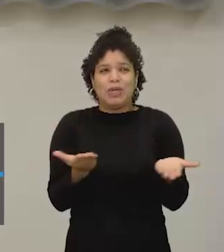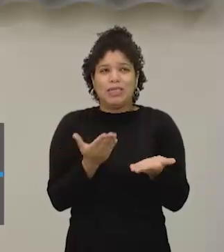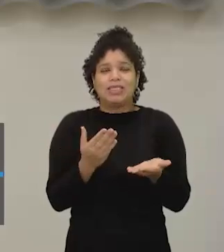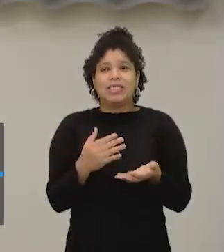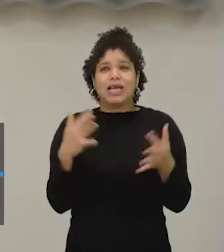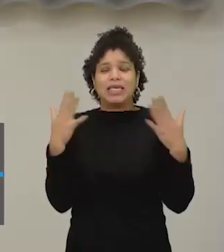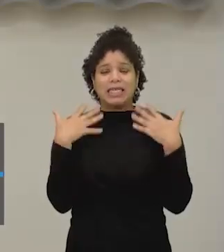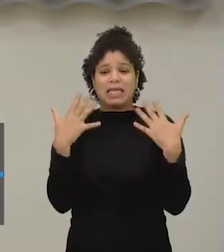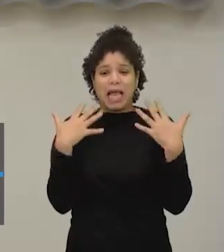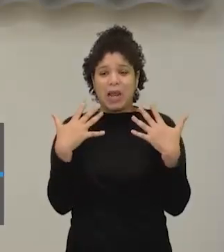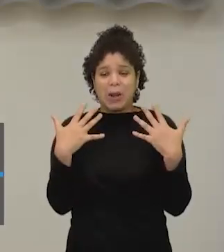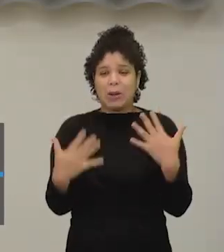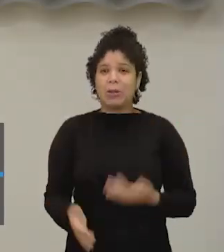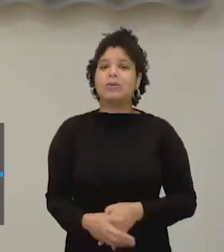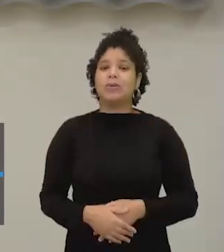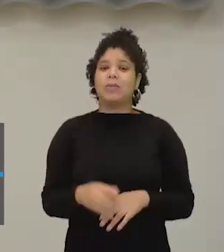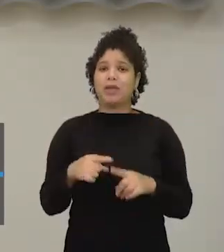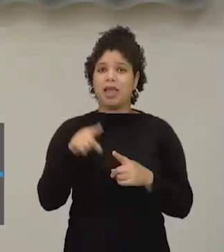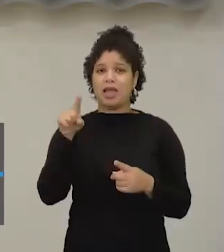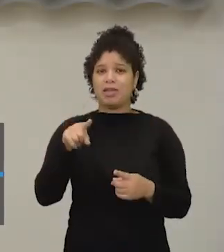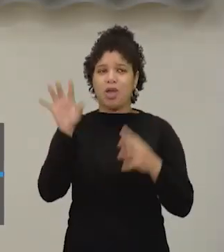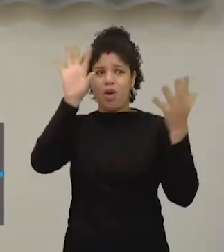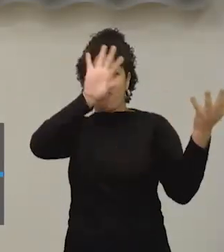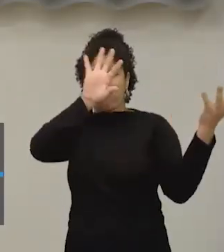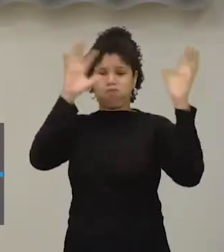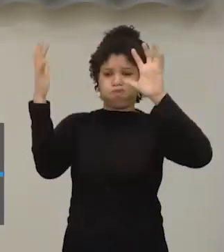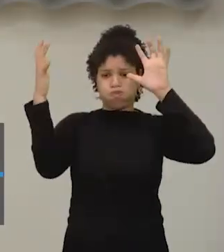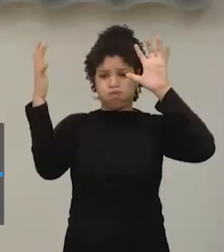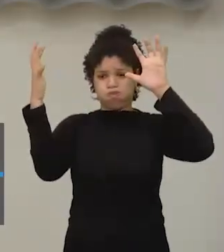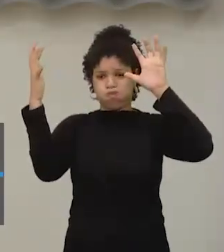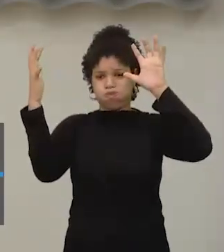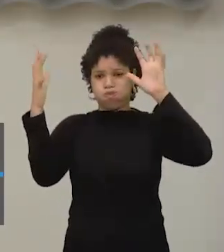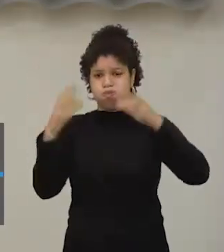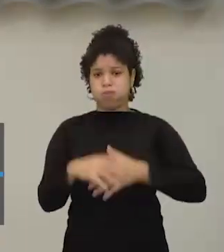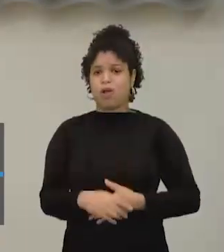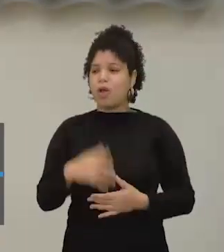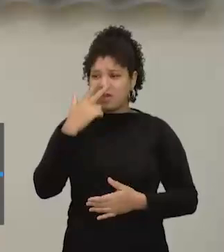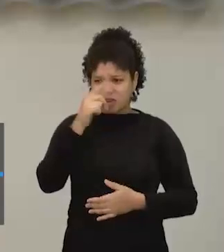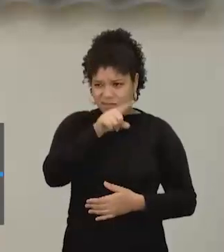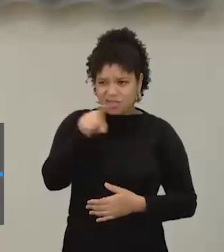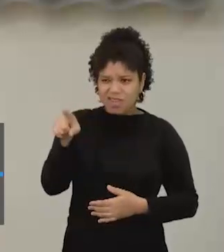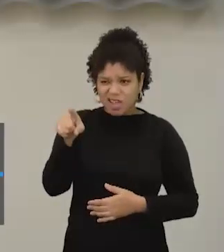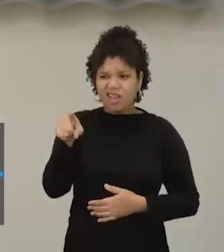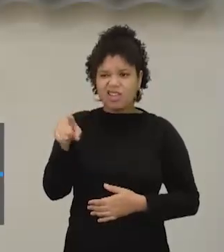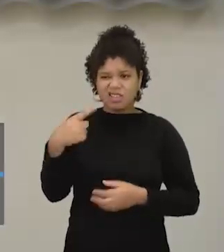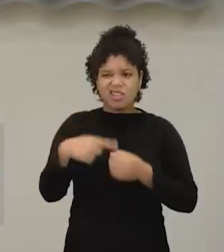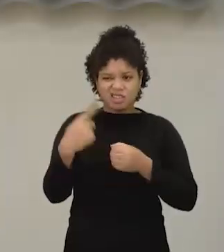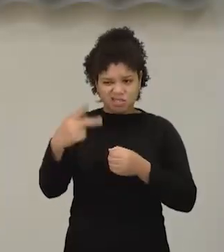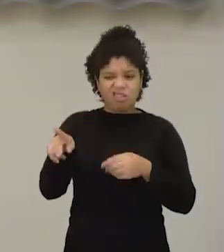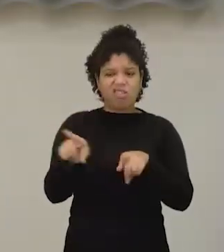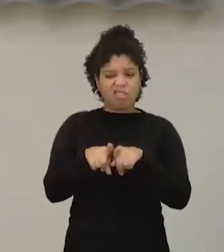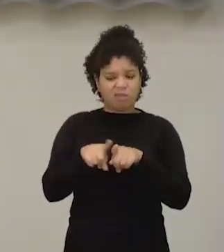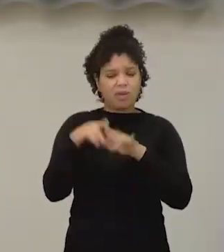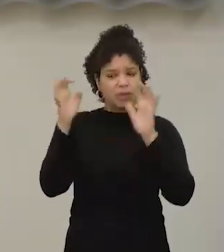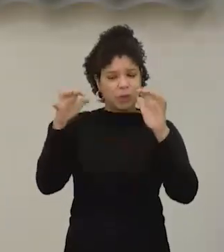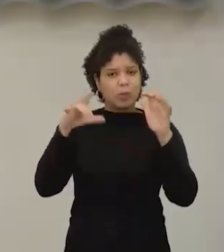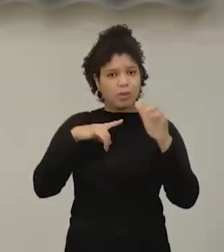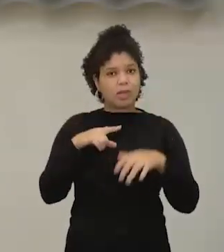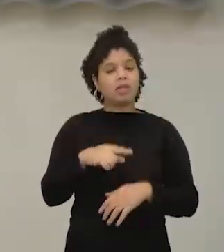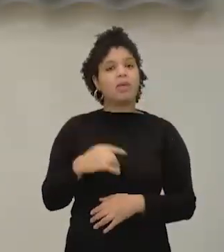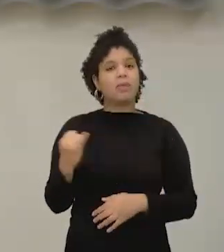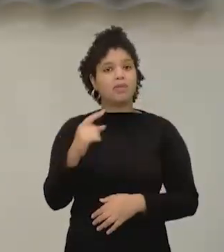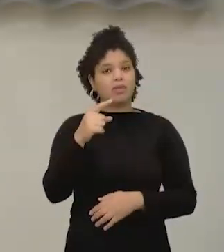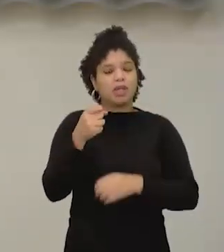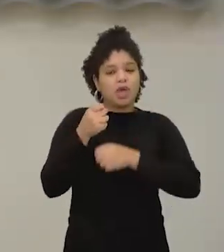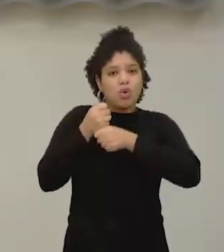de mudança no clima do estado. Acredito eu que está chovendo aí na sua cidade, então vamos nos proteger,